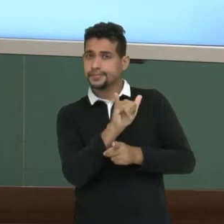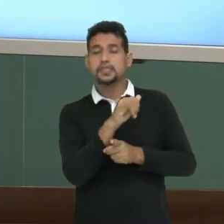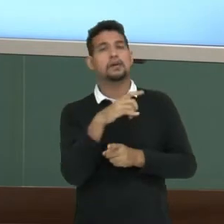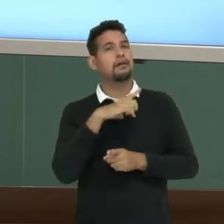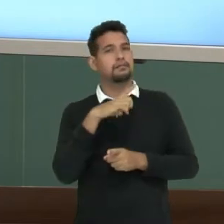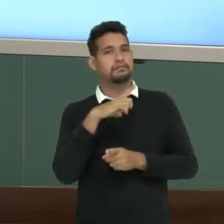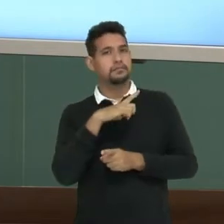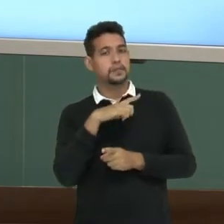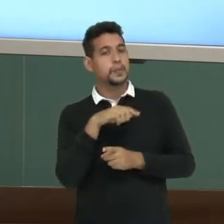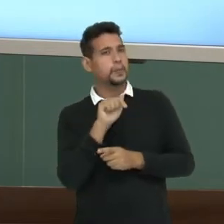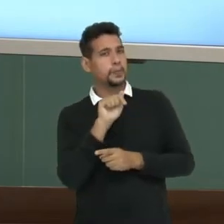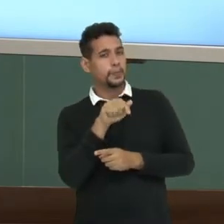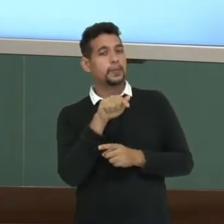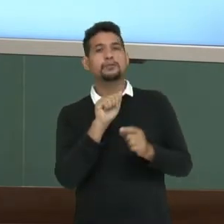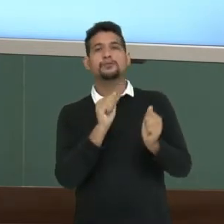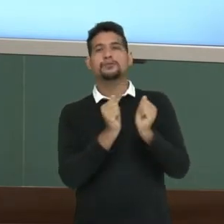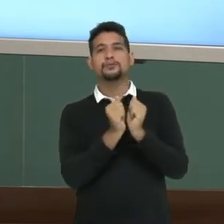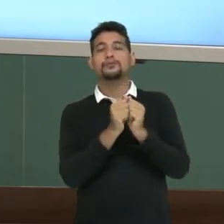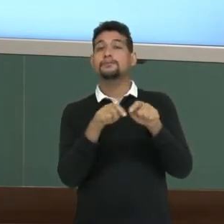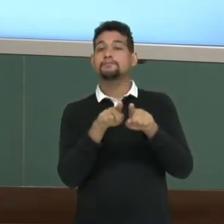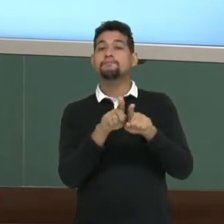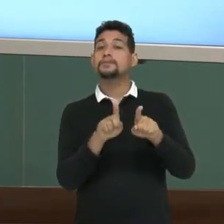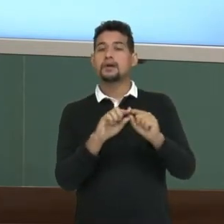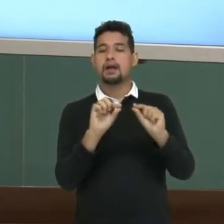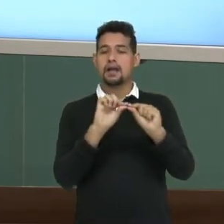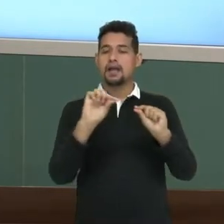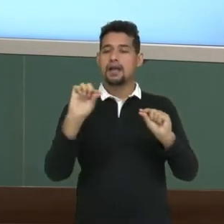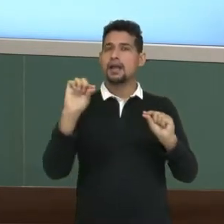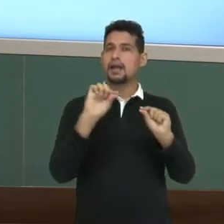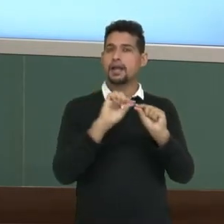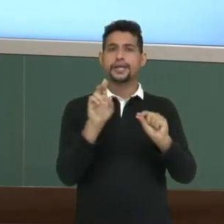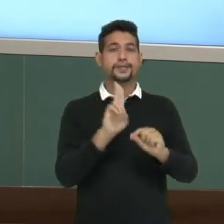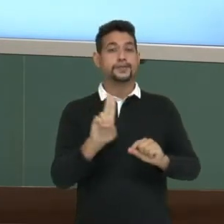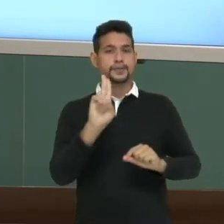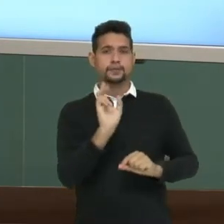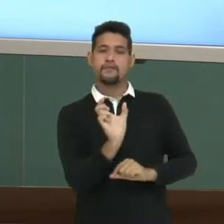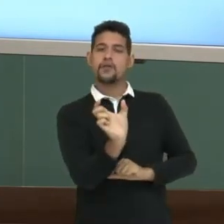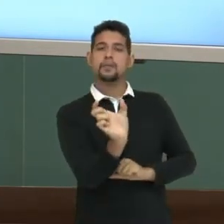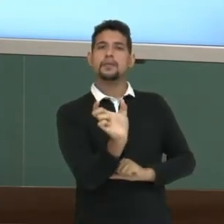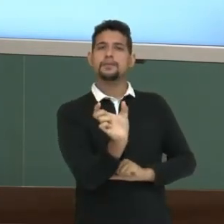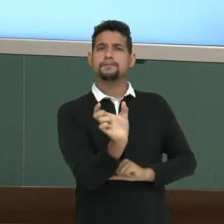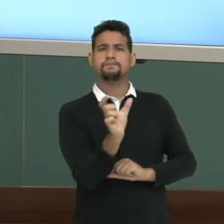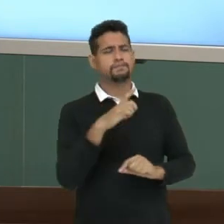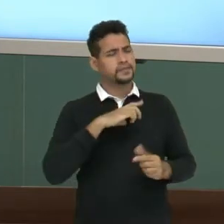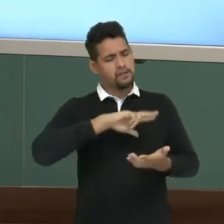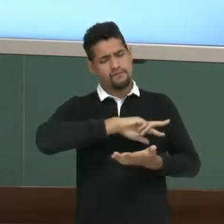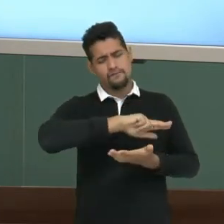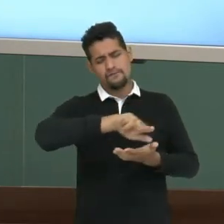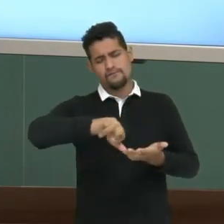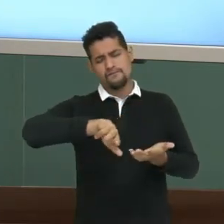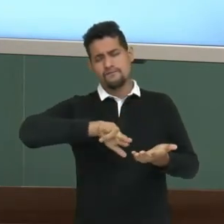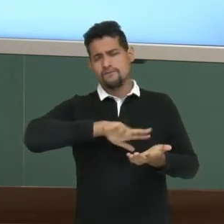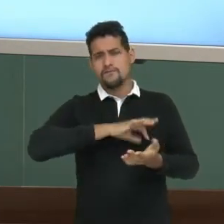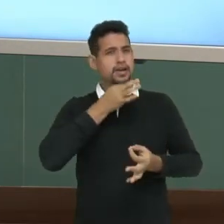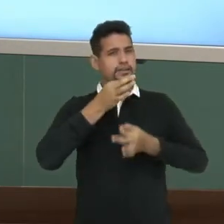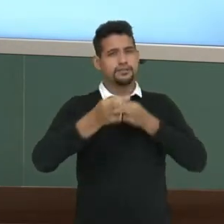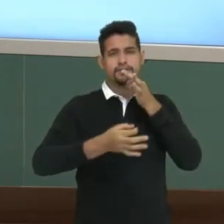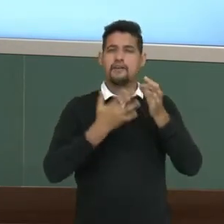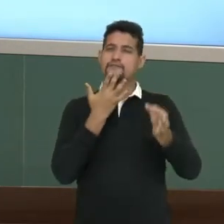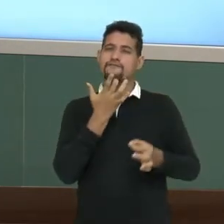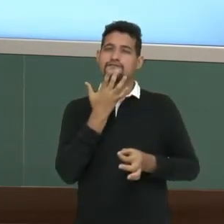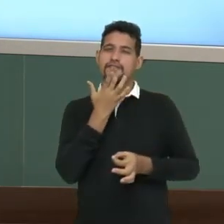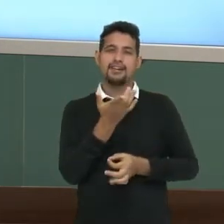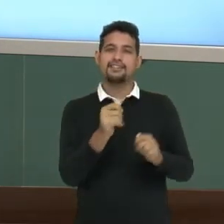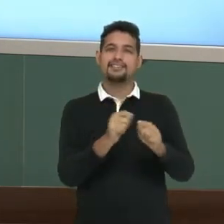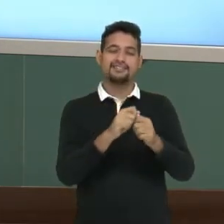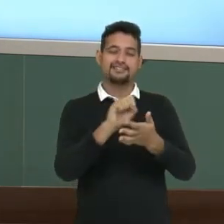ponto em relação a essa reta e aplico a formulazinha. Dei muita dica, deixei muito fácil para vocês resolverem